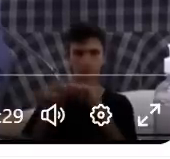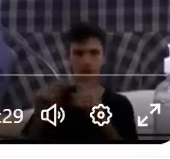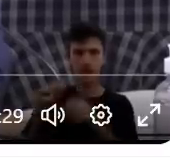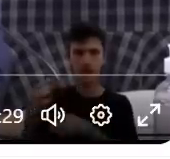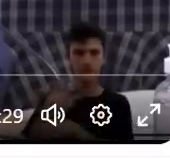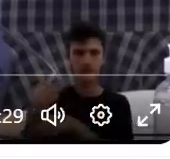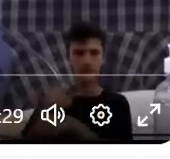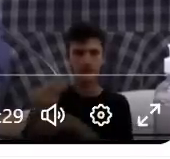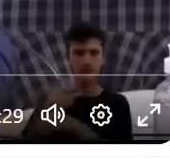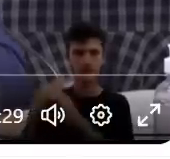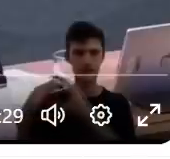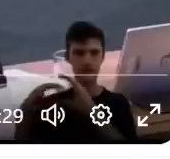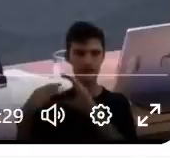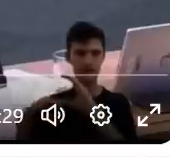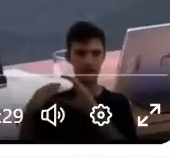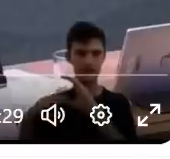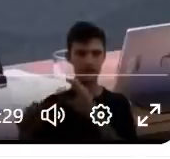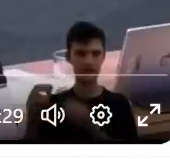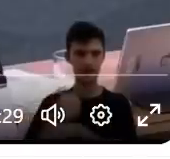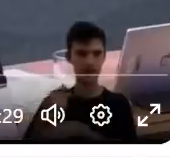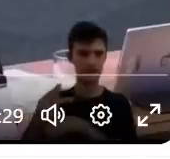mensagem de aplicativo